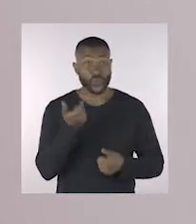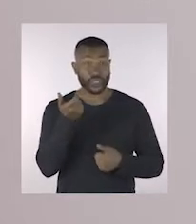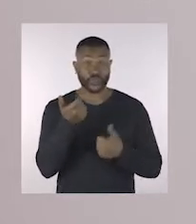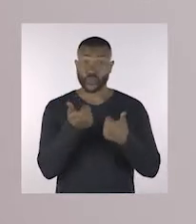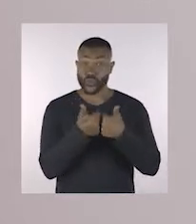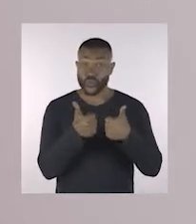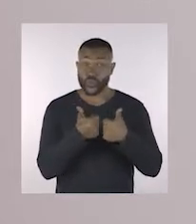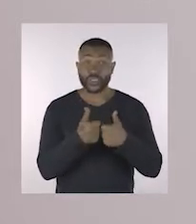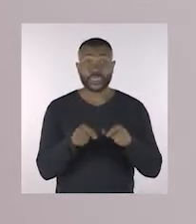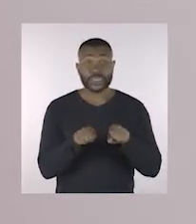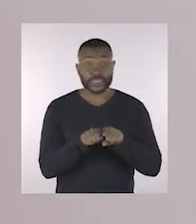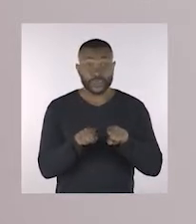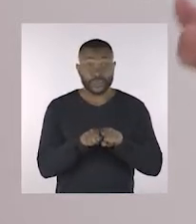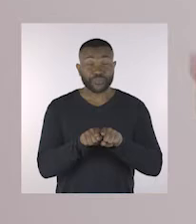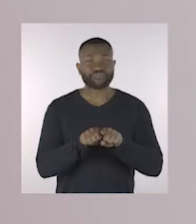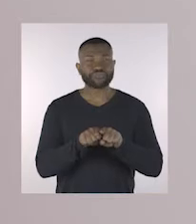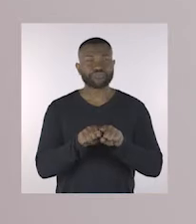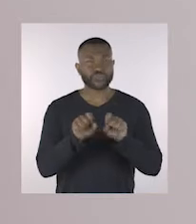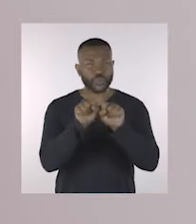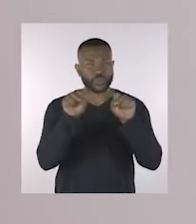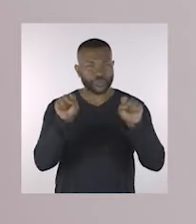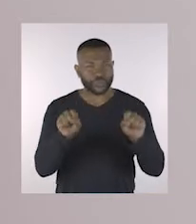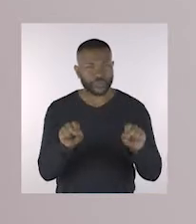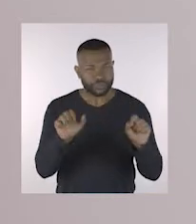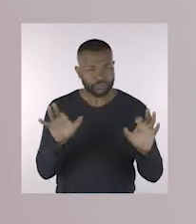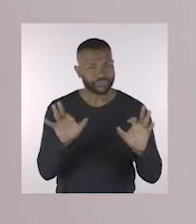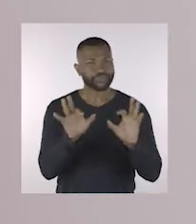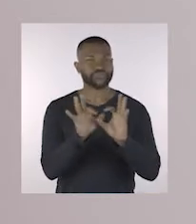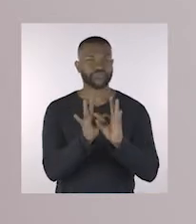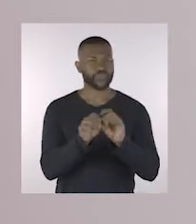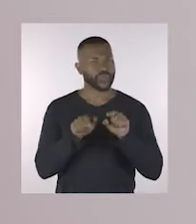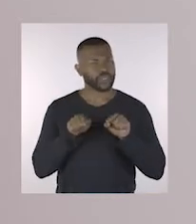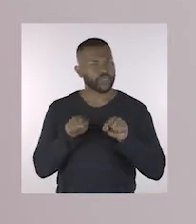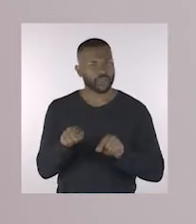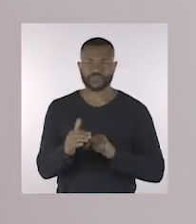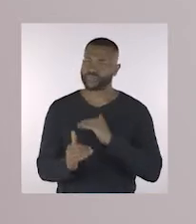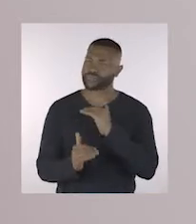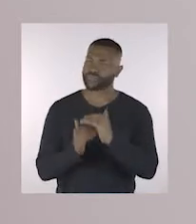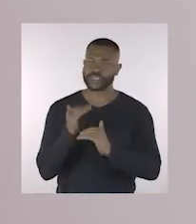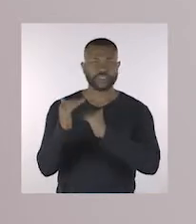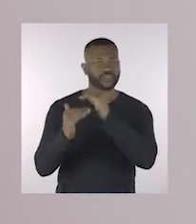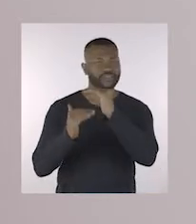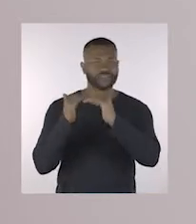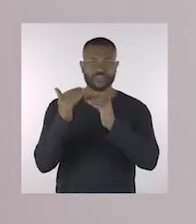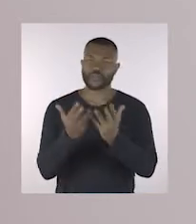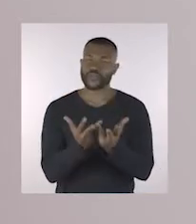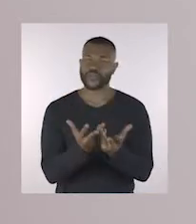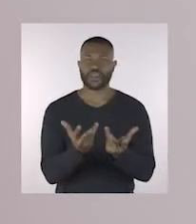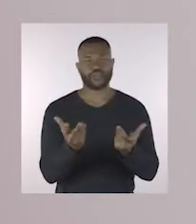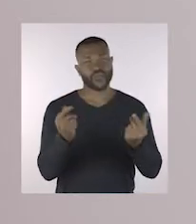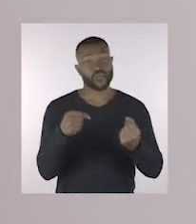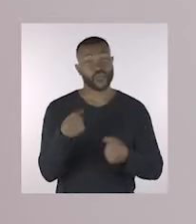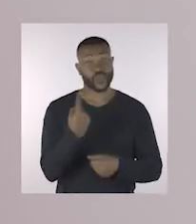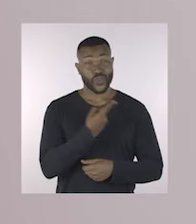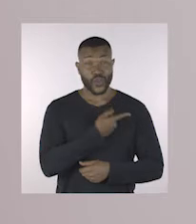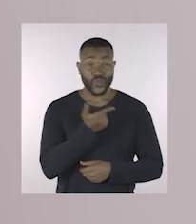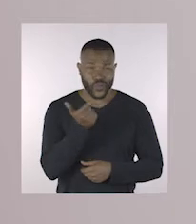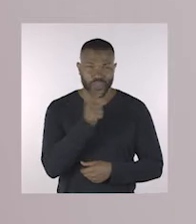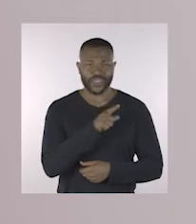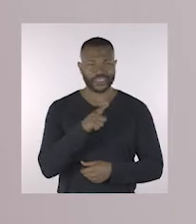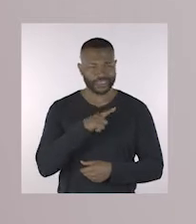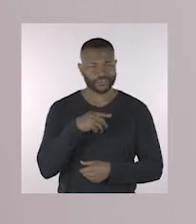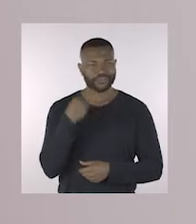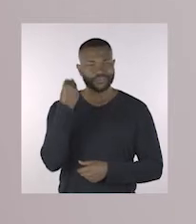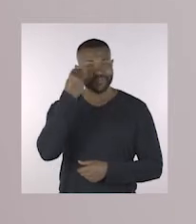os corredores o bilhete único o sistema interligado na Isso foi uma van é fantástico então